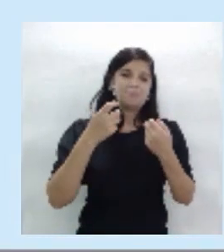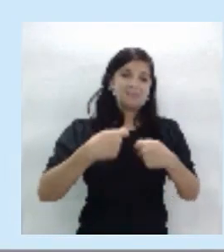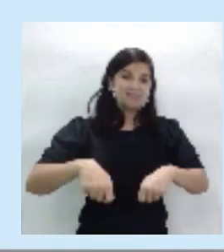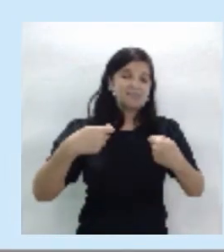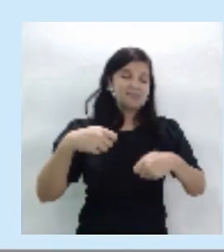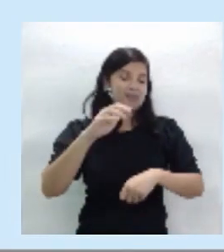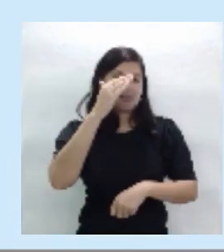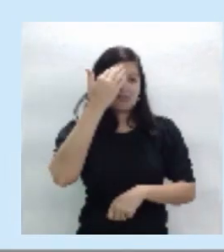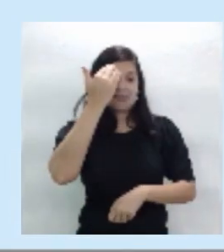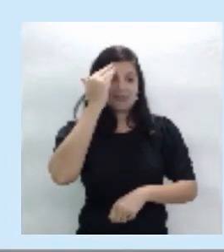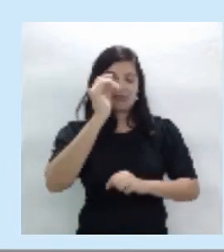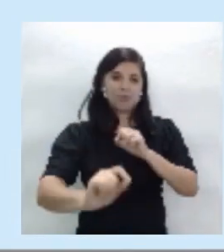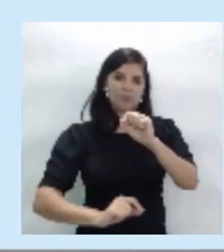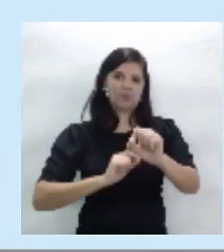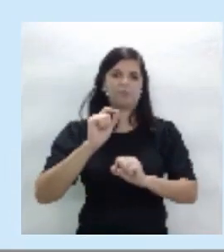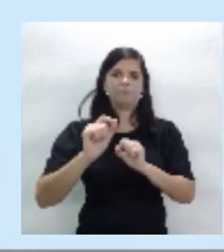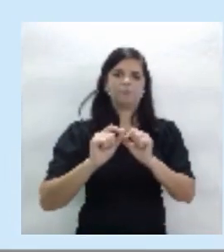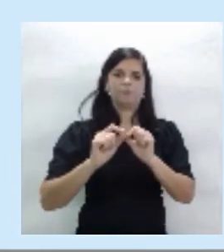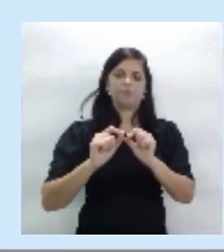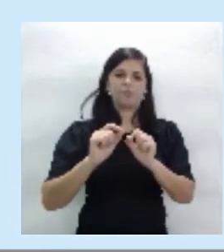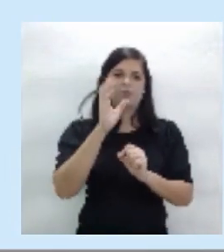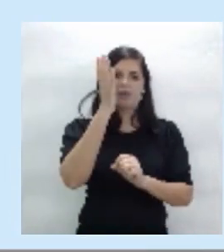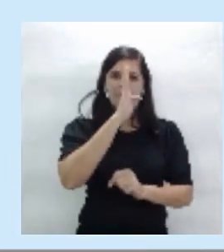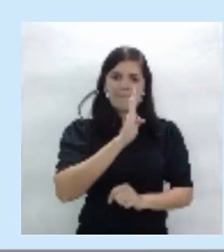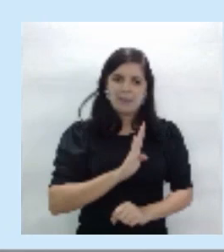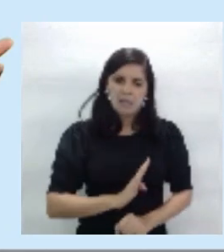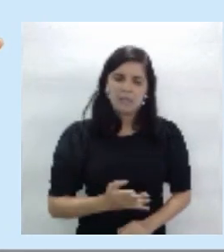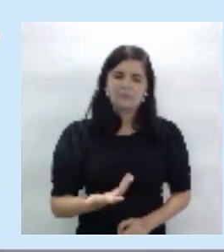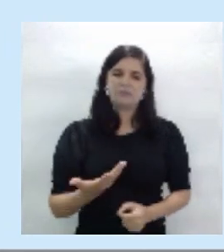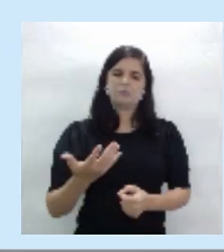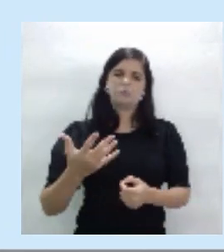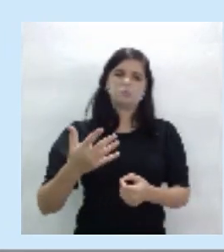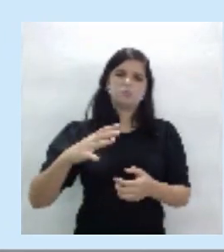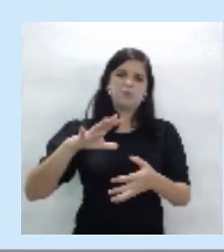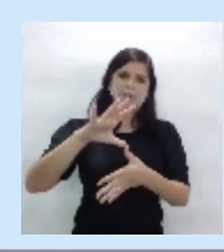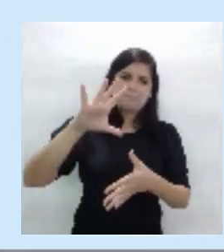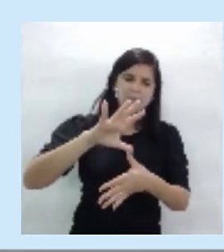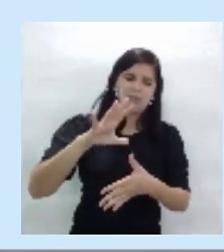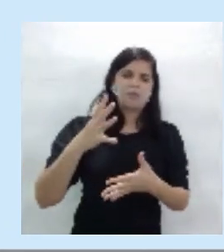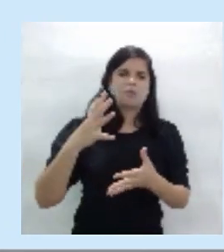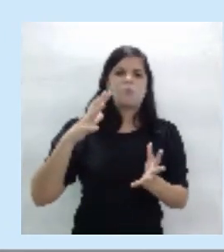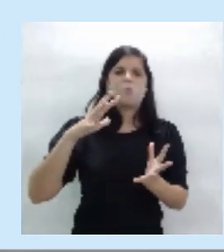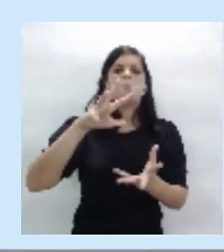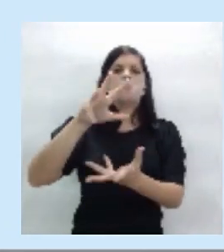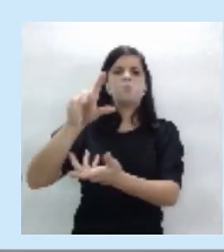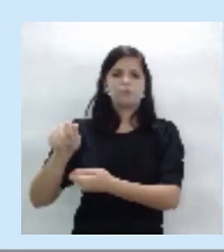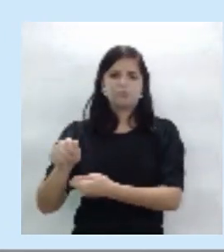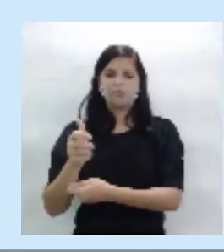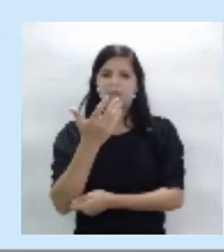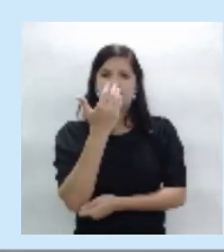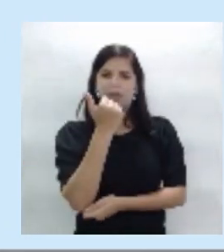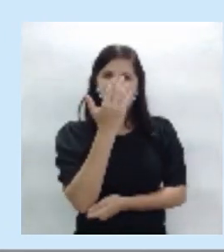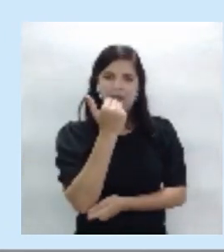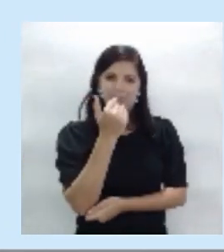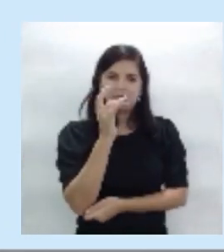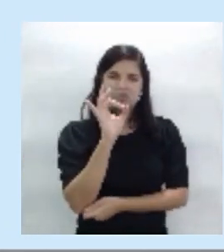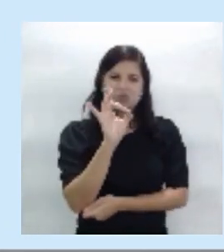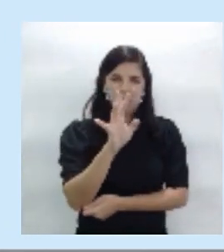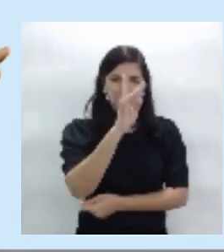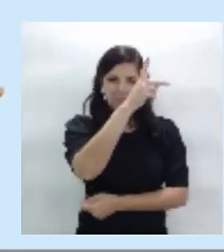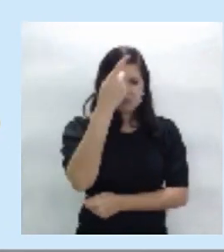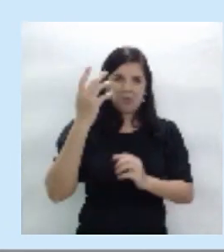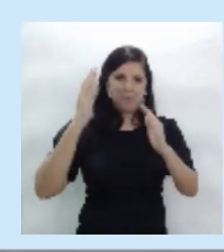têm que entender o seguinte, que o Brasil, a América Latina como um todo, né? Ela não só produz alimentos para os